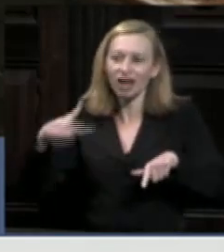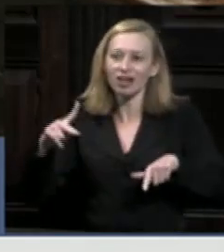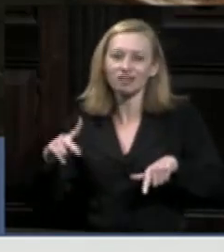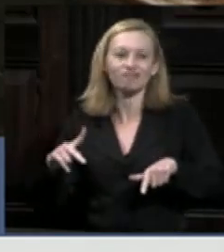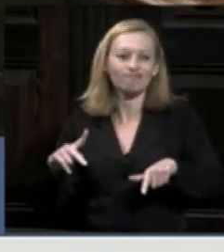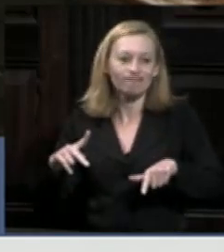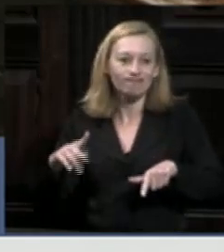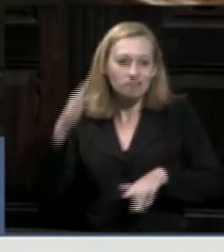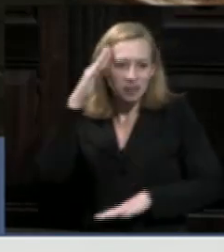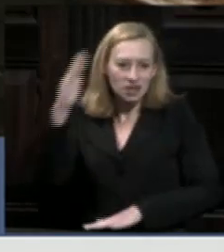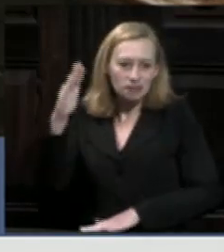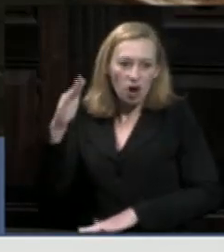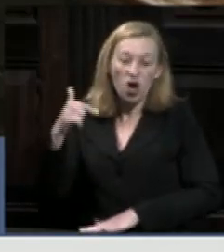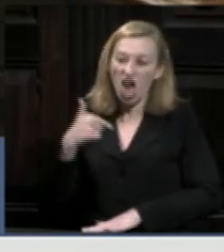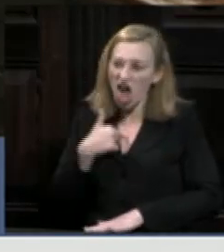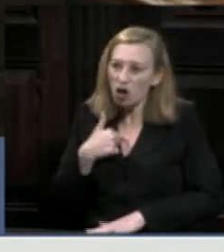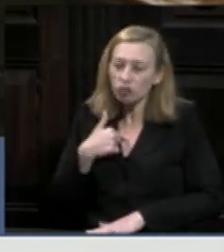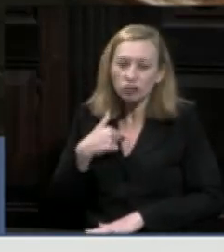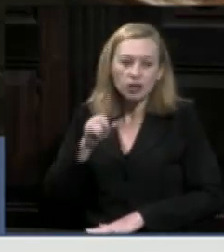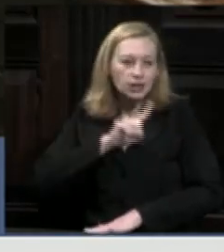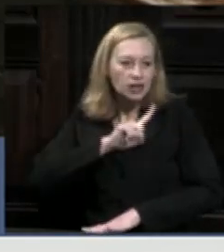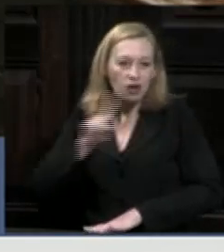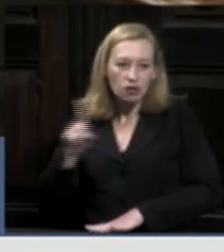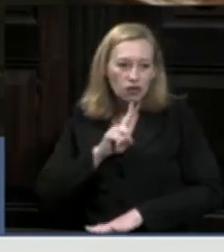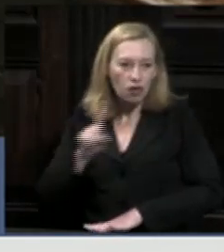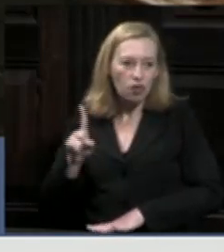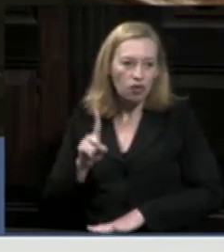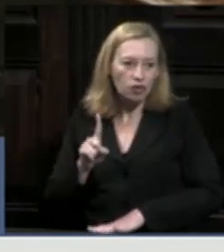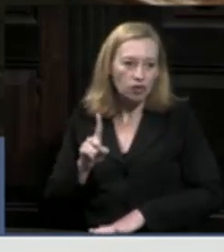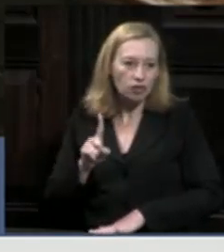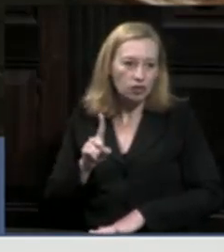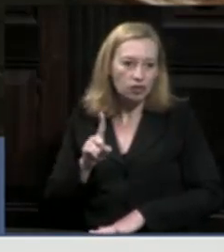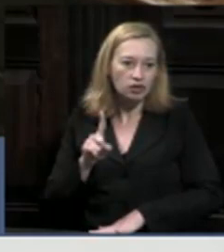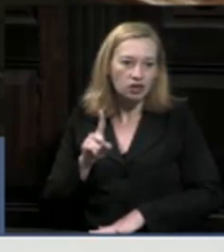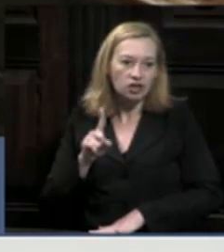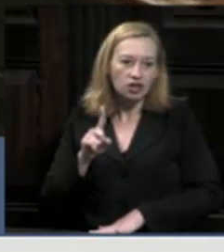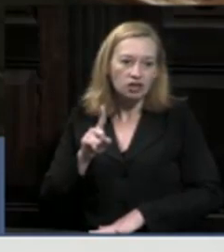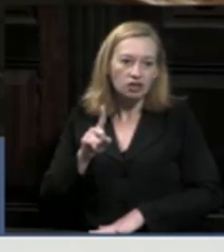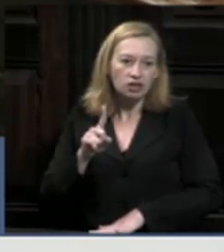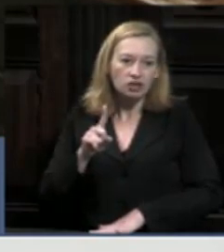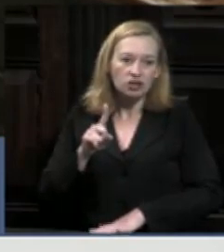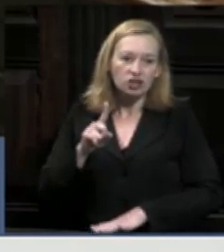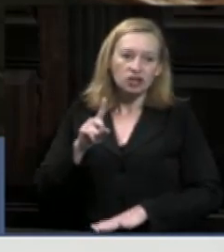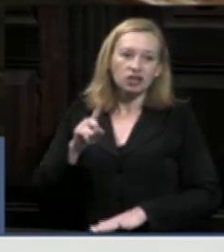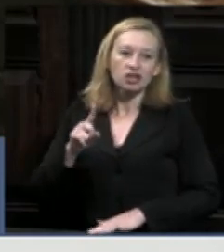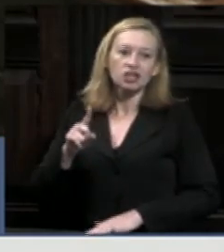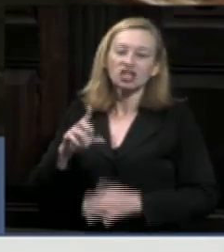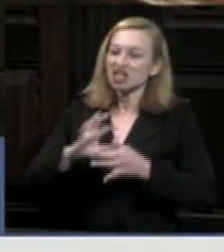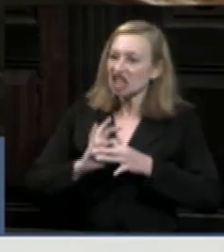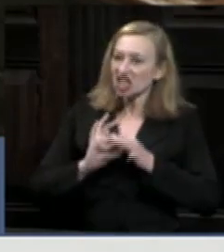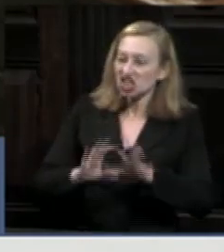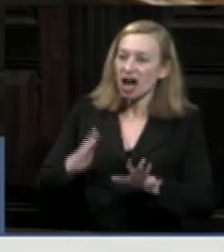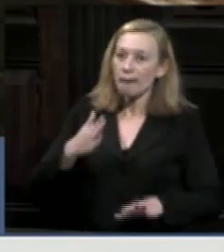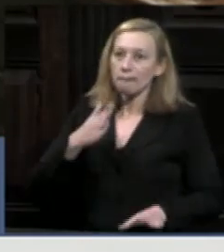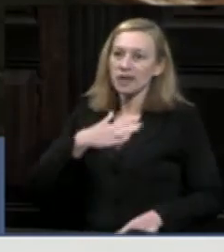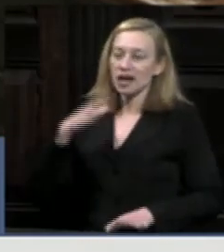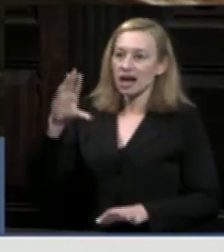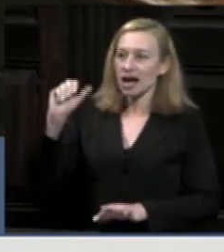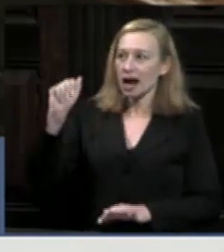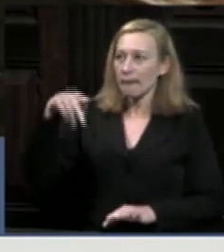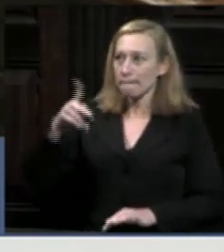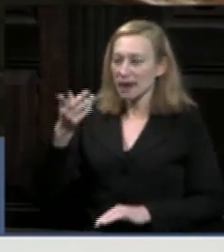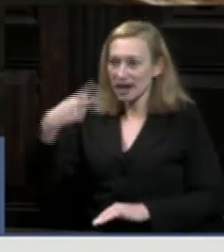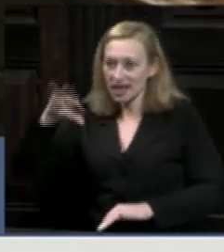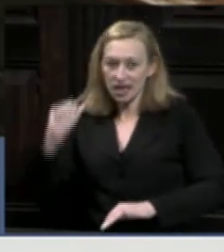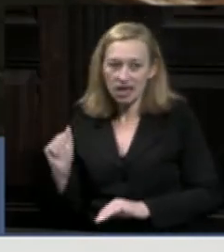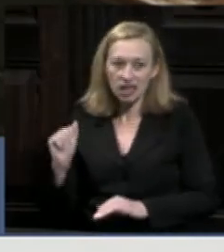eu não vou deixar de fazer a minha campanha eu não vou deixar de levar os princípios do meu